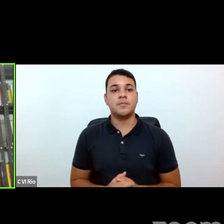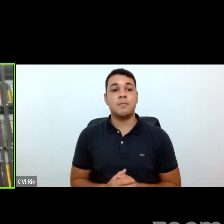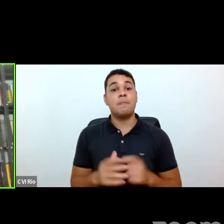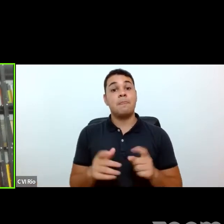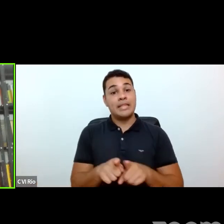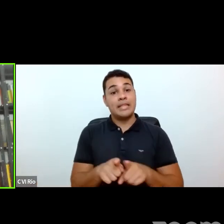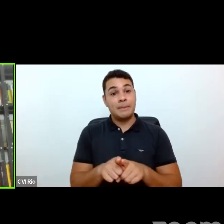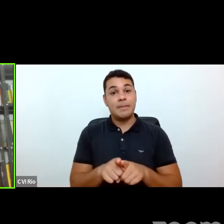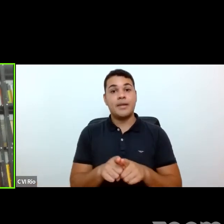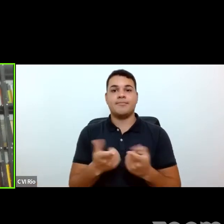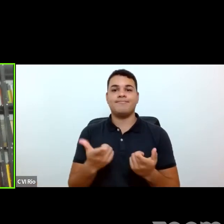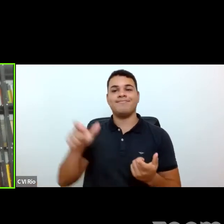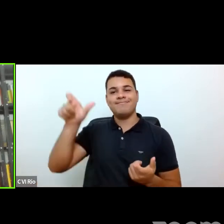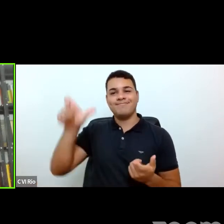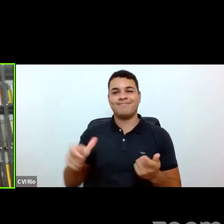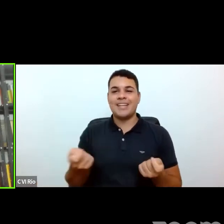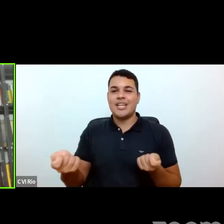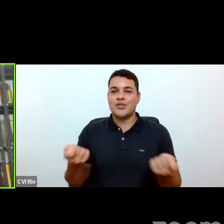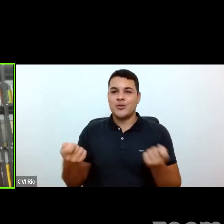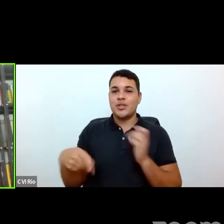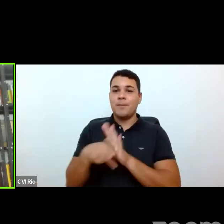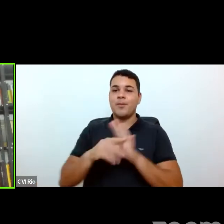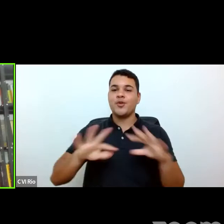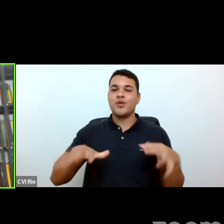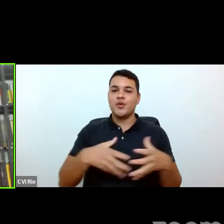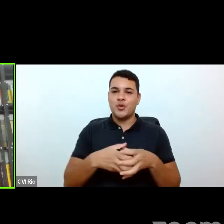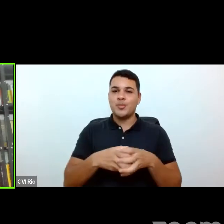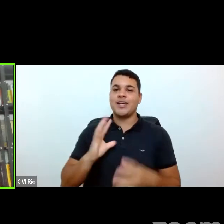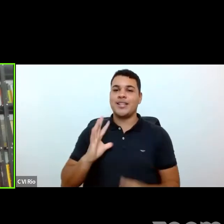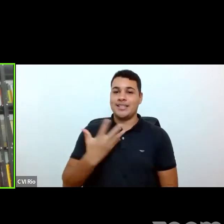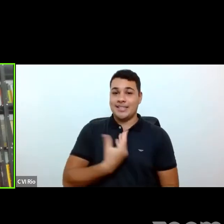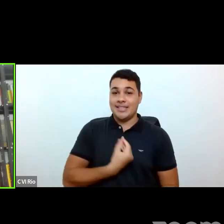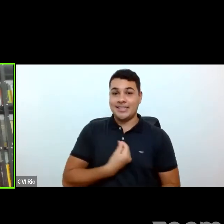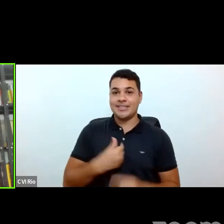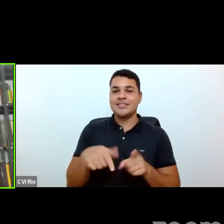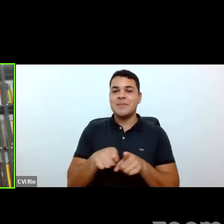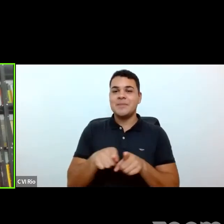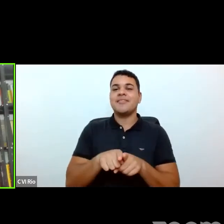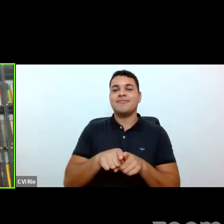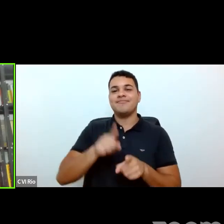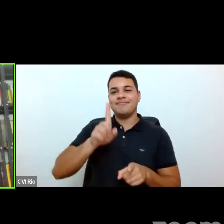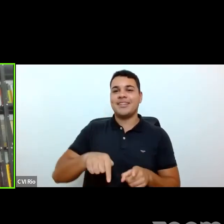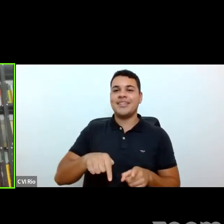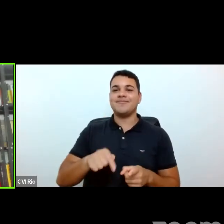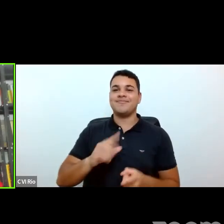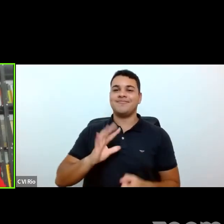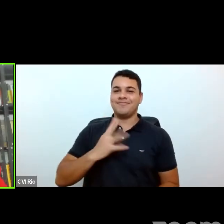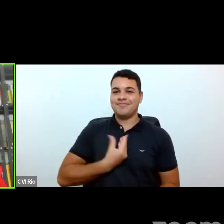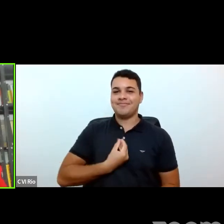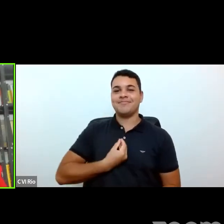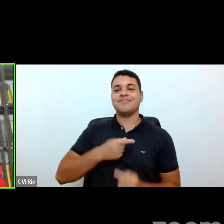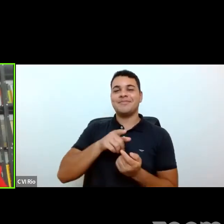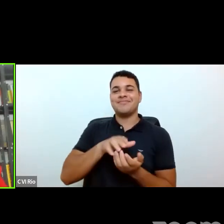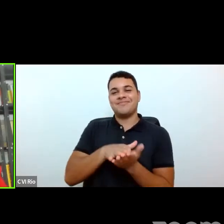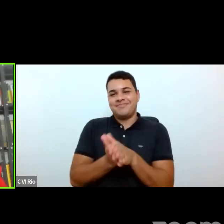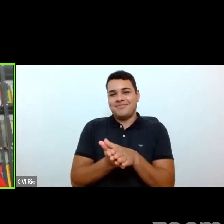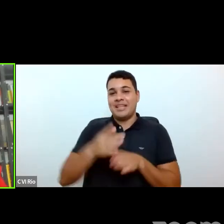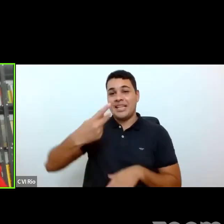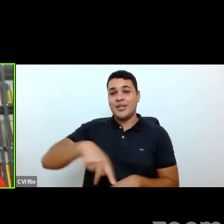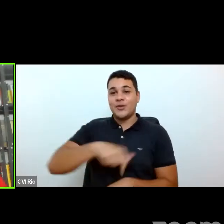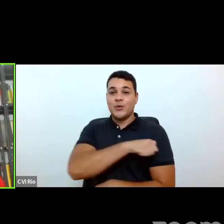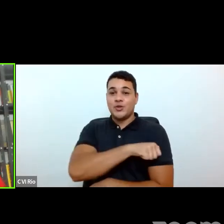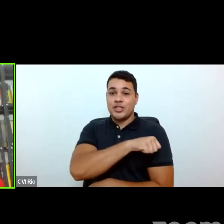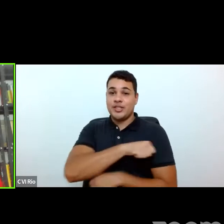UF, articuladora do Fórum Estadual de Travestis e Transsexuais do Rio de Janeiro, trabalhadora do Poder Legislativo Municipal na Câmara do Rio.